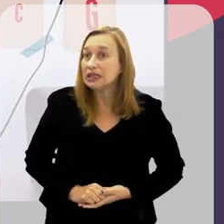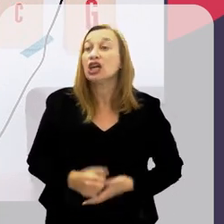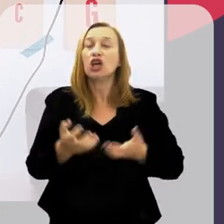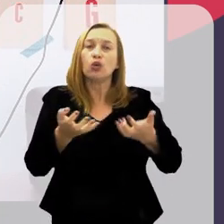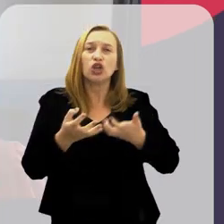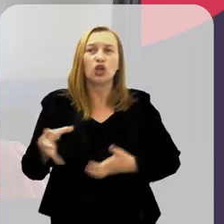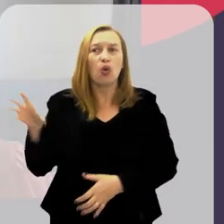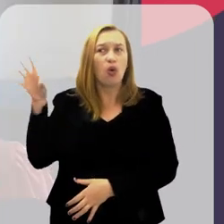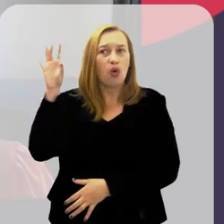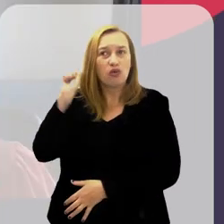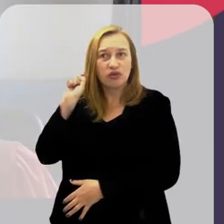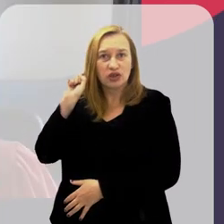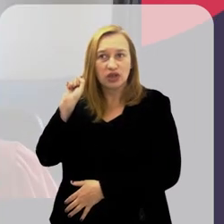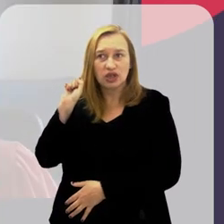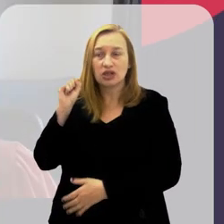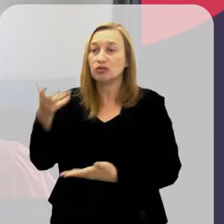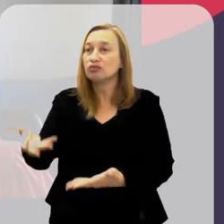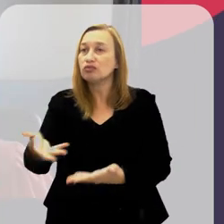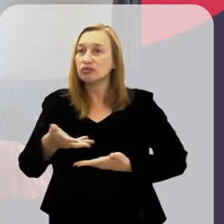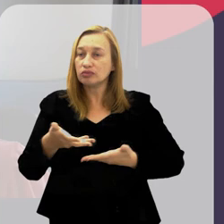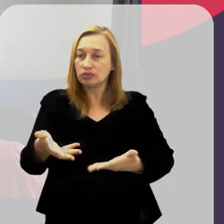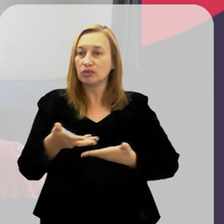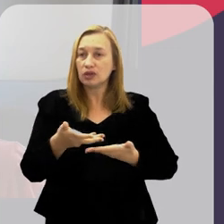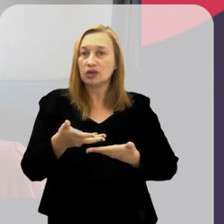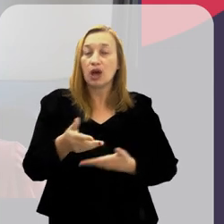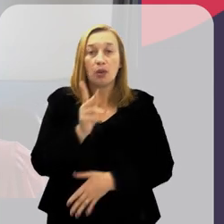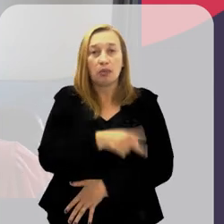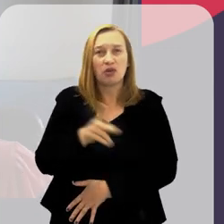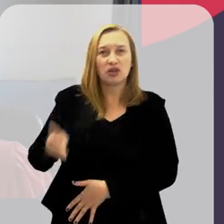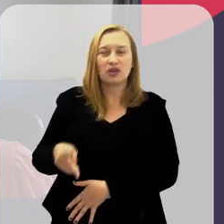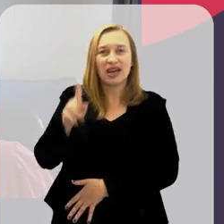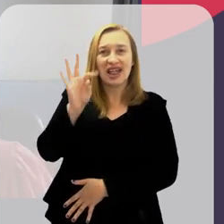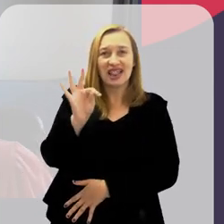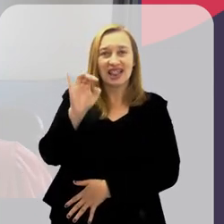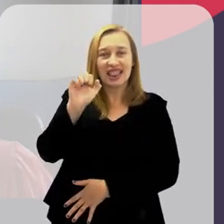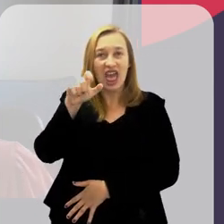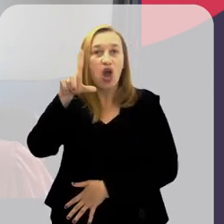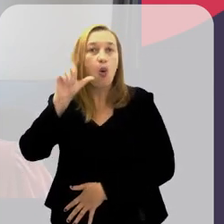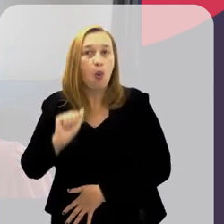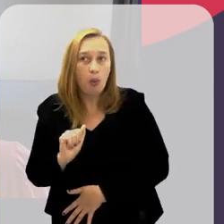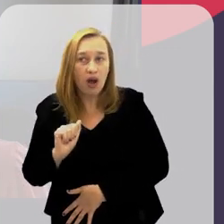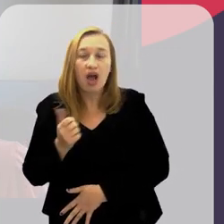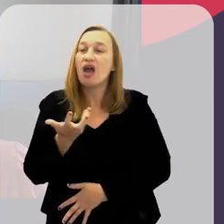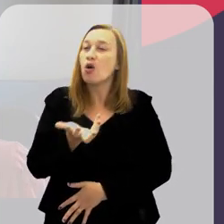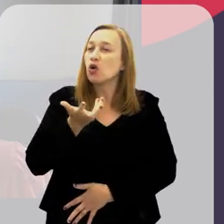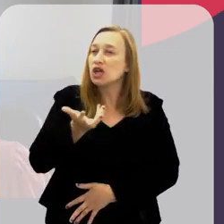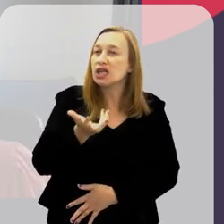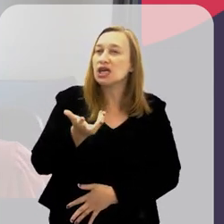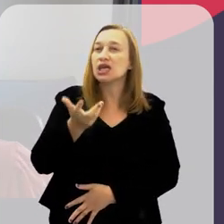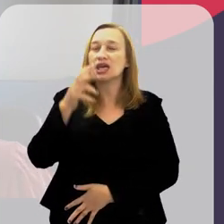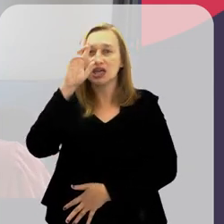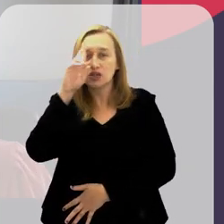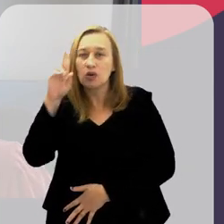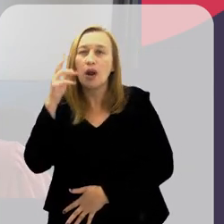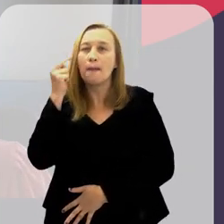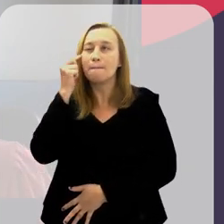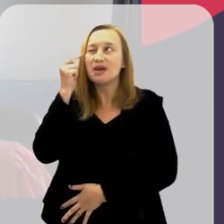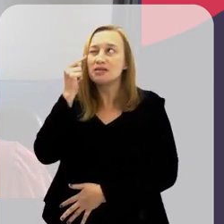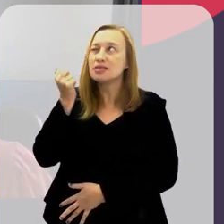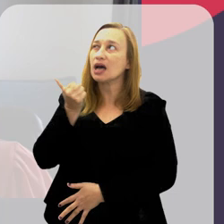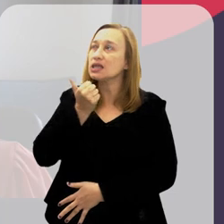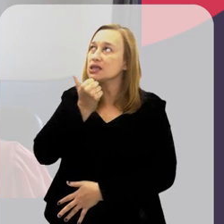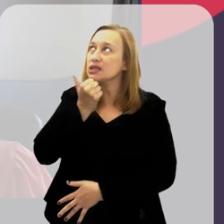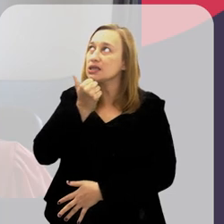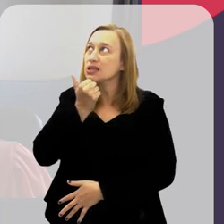matemática. Eu queria ouvir as nossas convidadas sobre isso, começando pela professora Thelma. Eu queria que a senhora